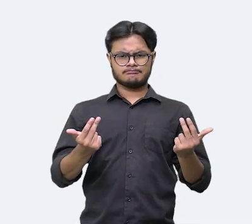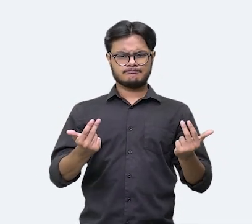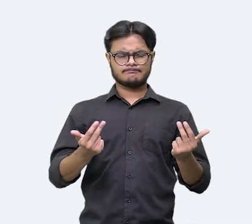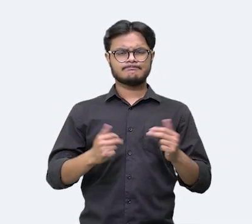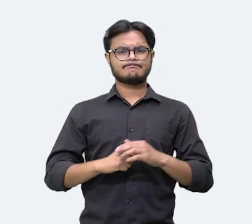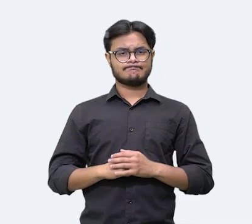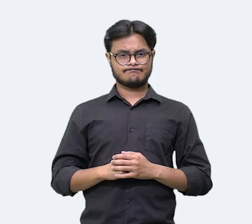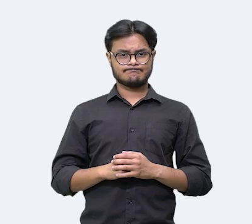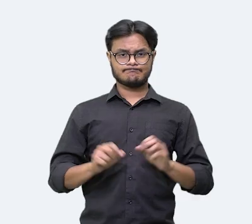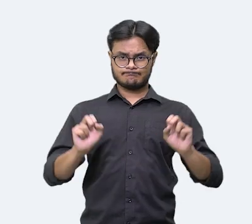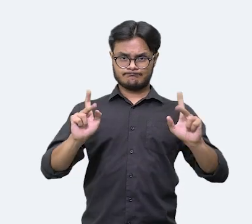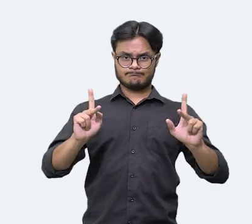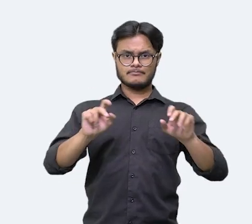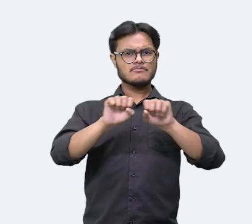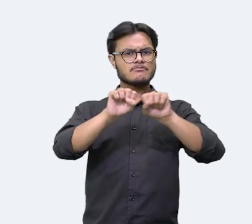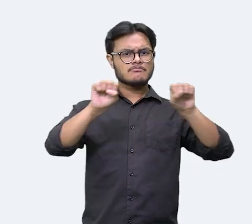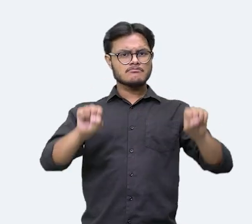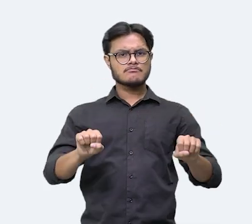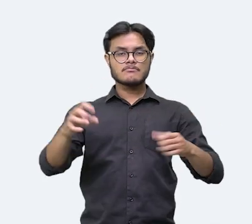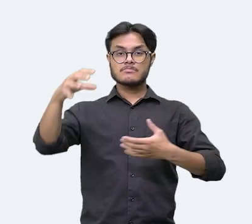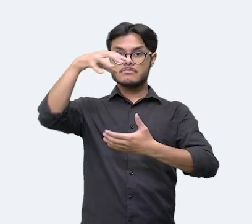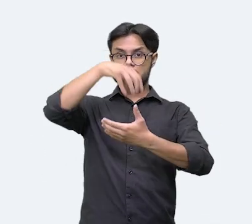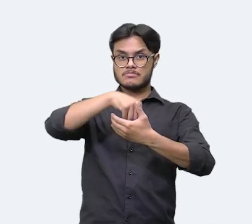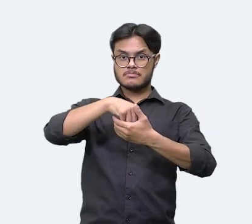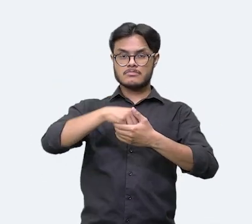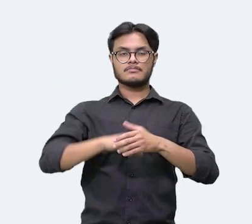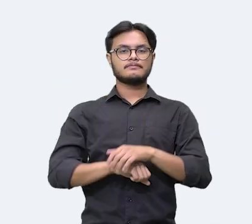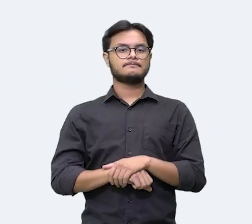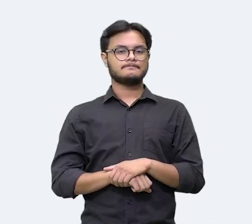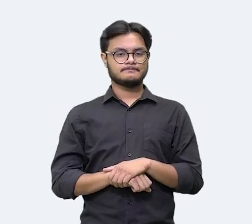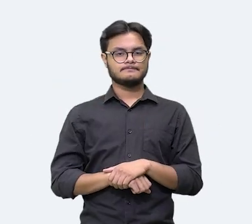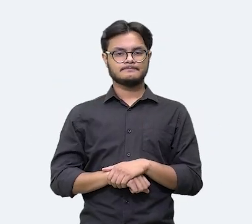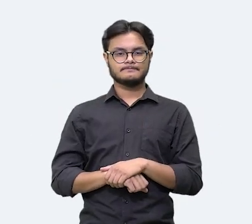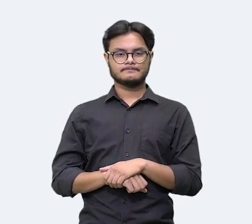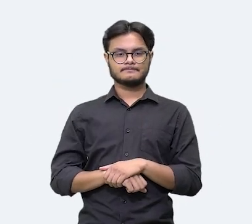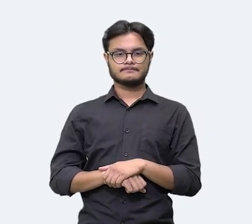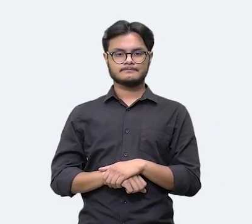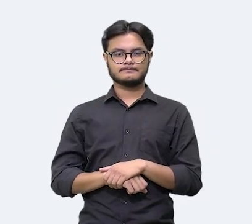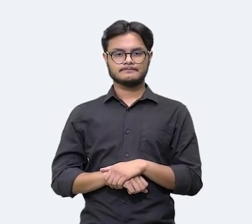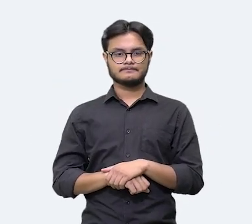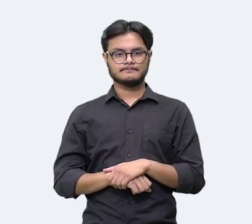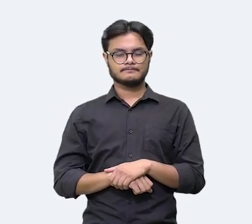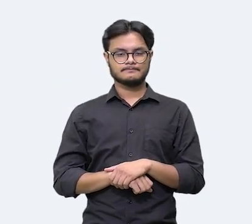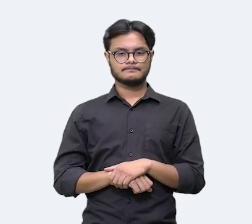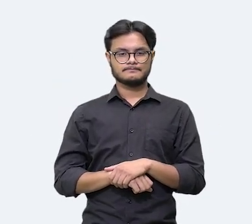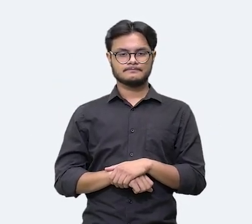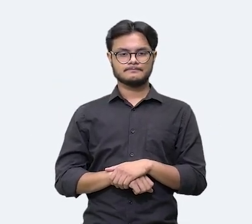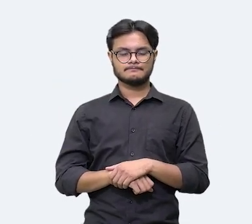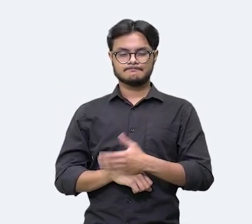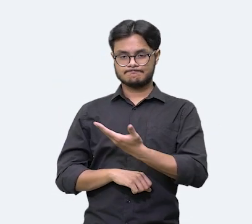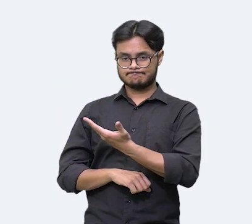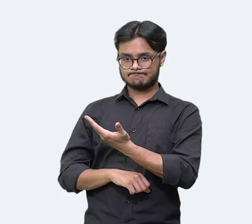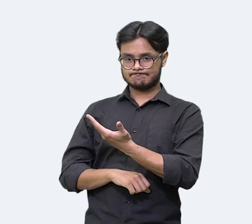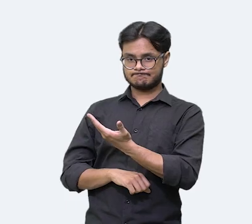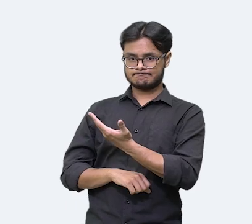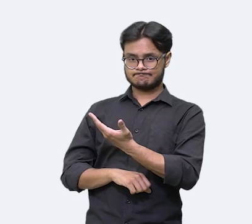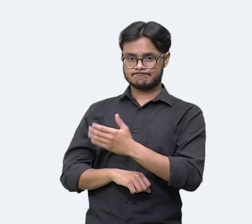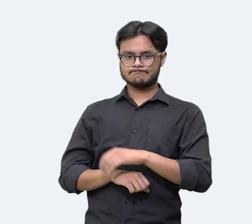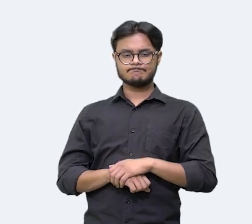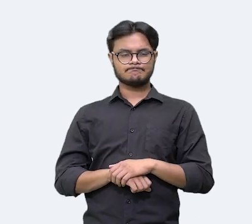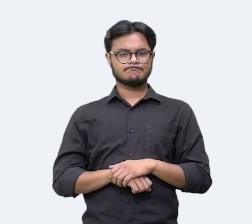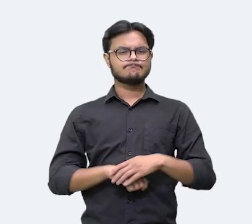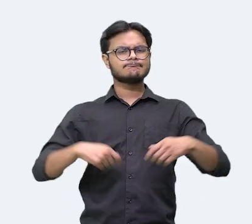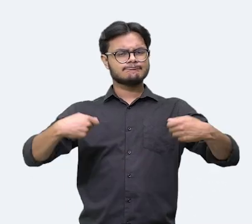de tensão, né? Daqui para cá tem a mesma queda de tensão. Agora, quando eles estão em paralelo, nós somamos